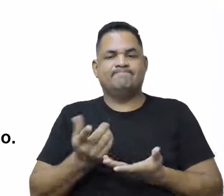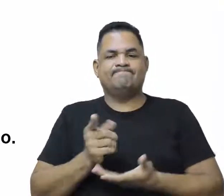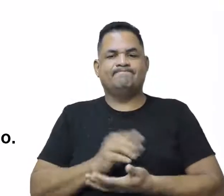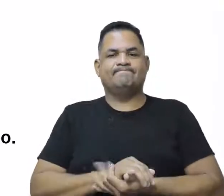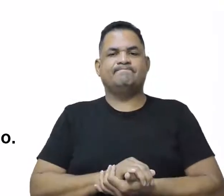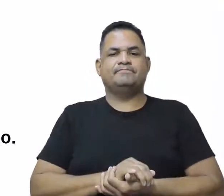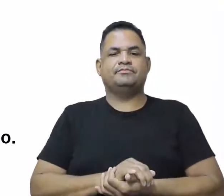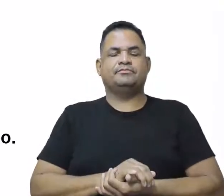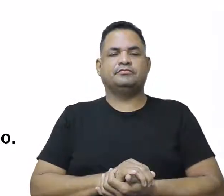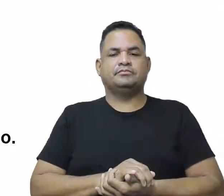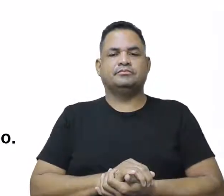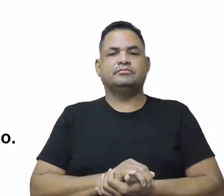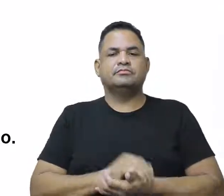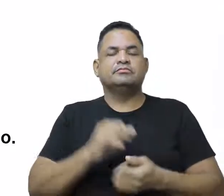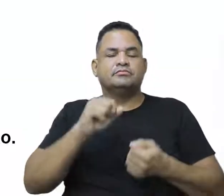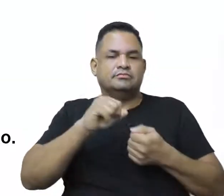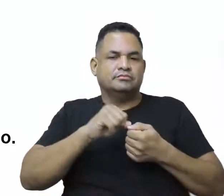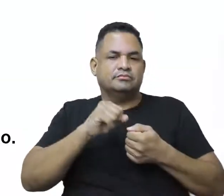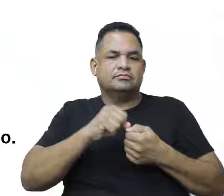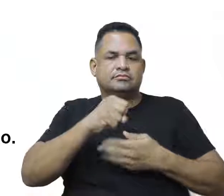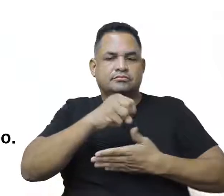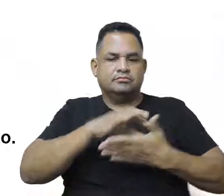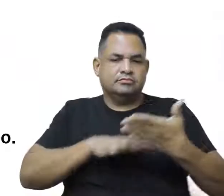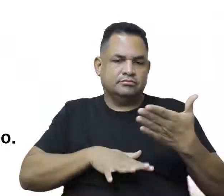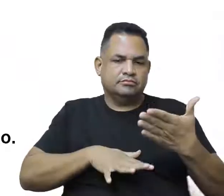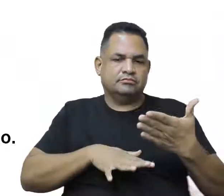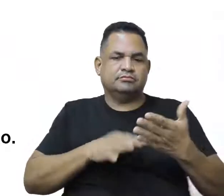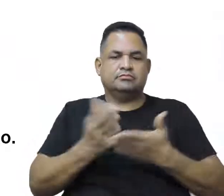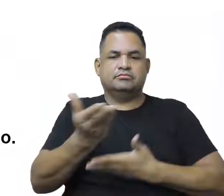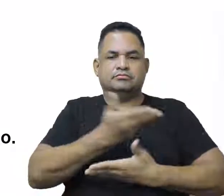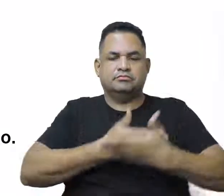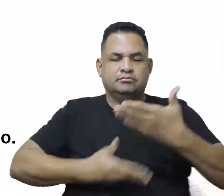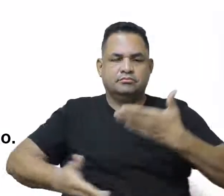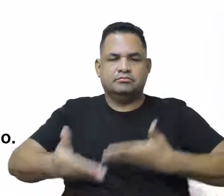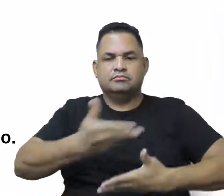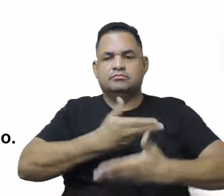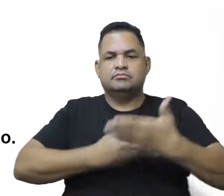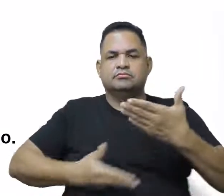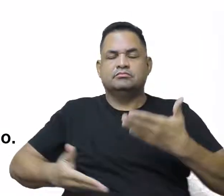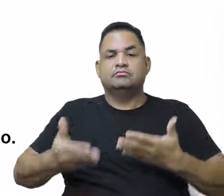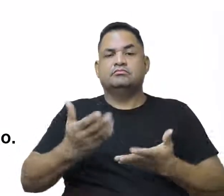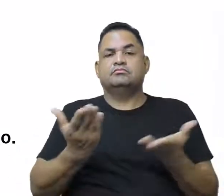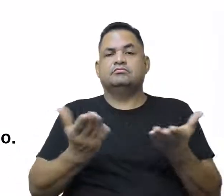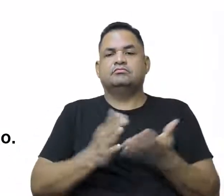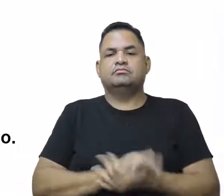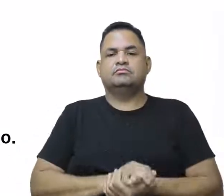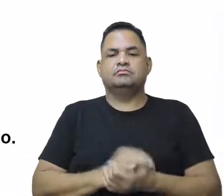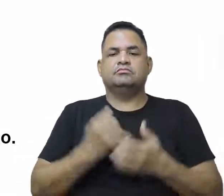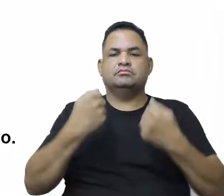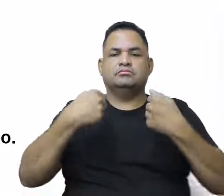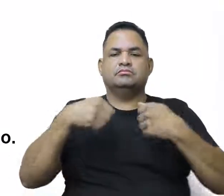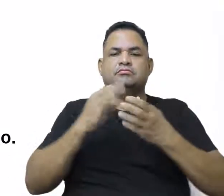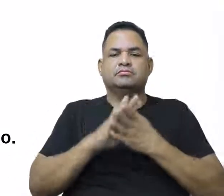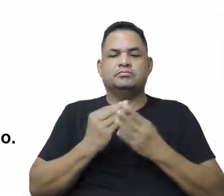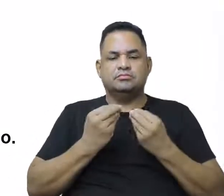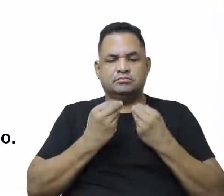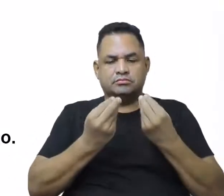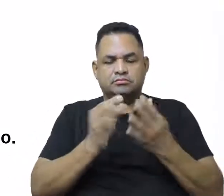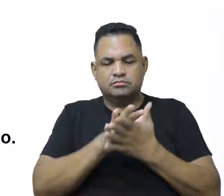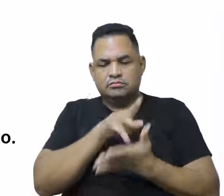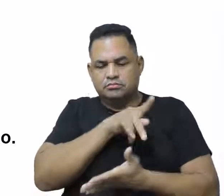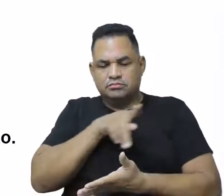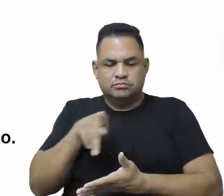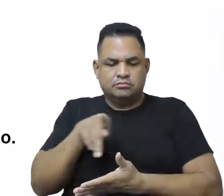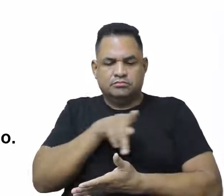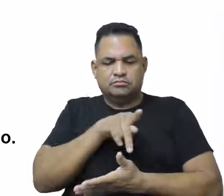vocês fizeram essa atividade interativa, tá certo? E também vocês podem pedir para os